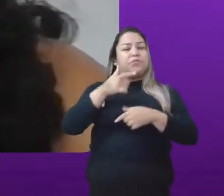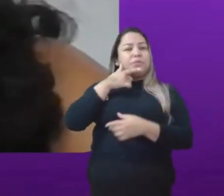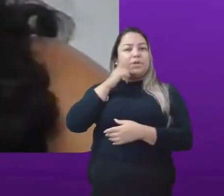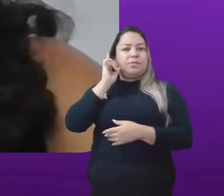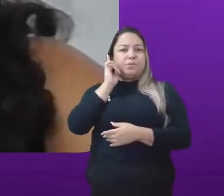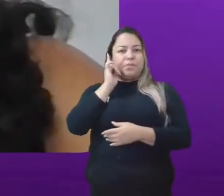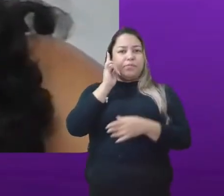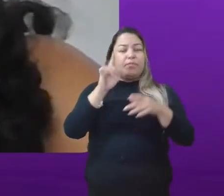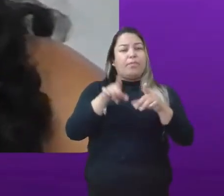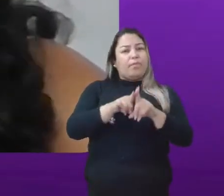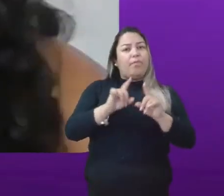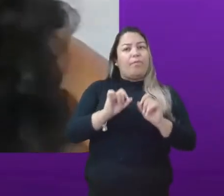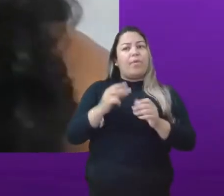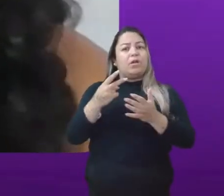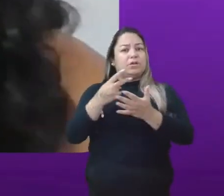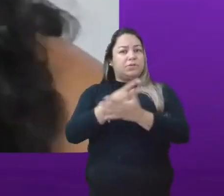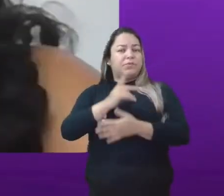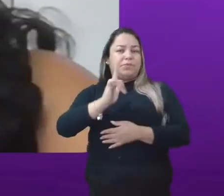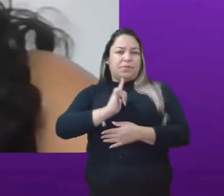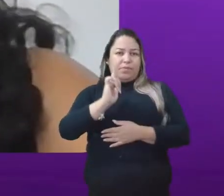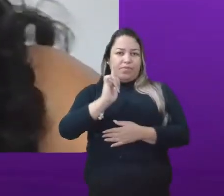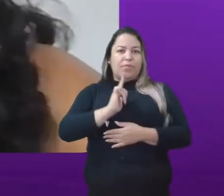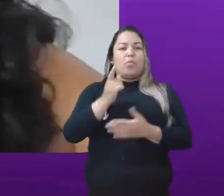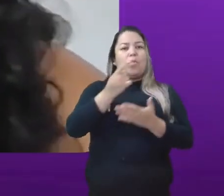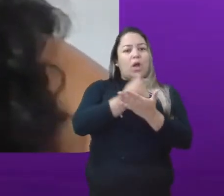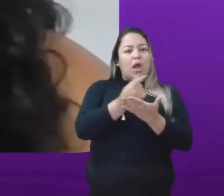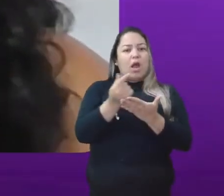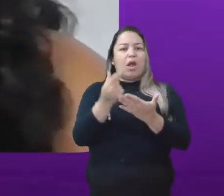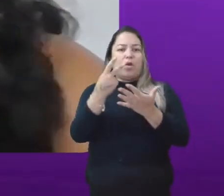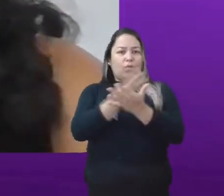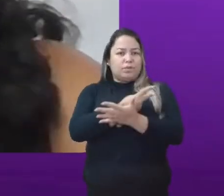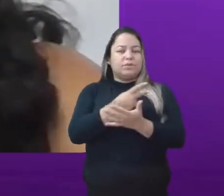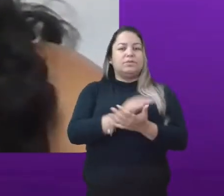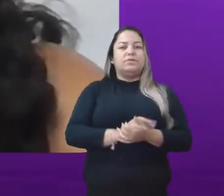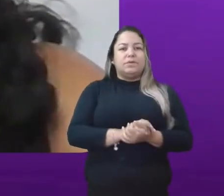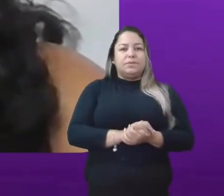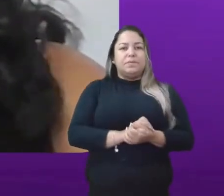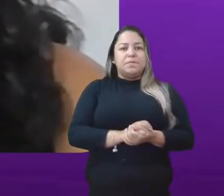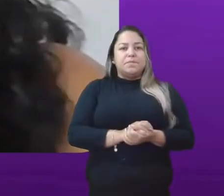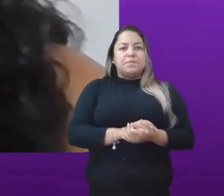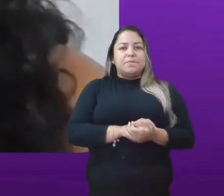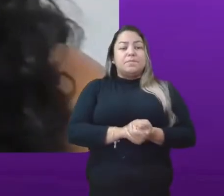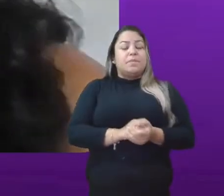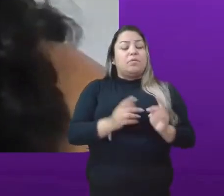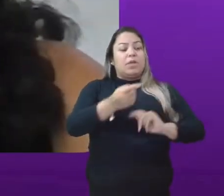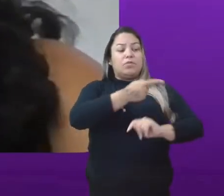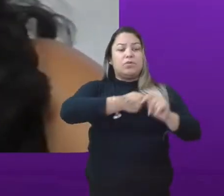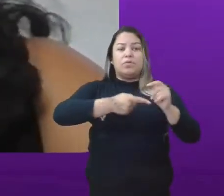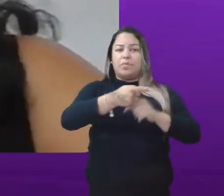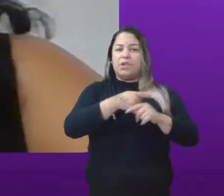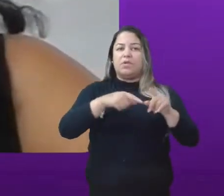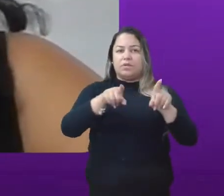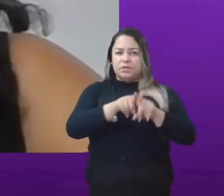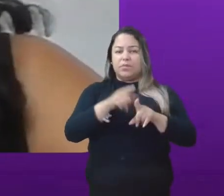e que, portanto, coexiste, ainda que o capitalismo predomine. Então, a economia solidária